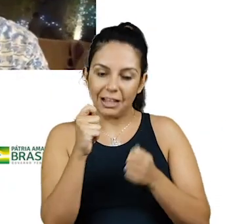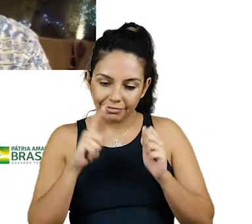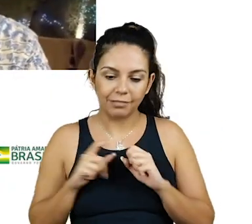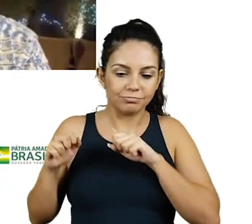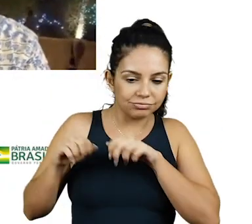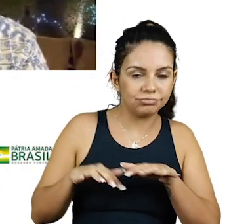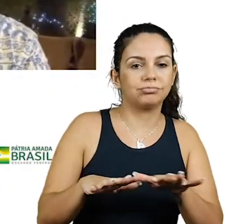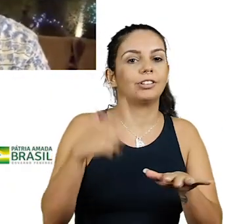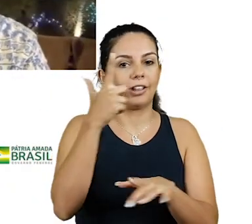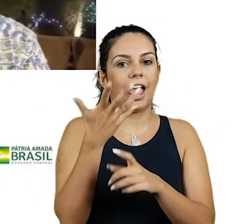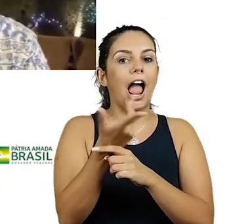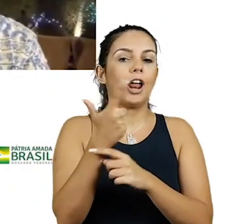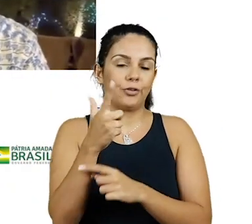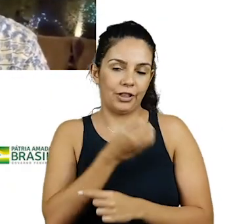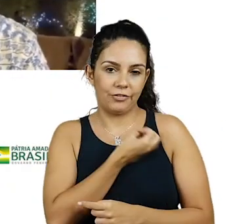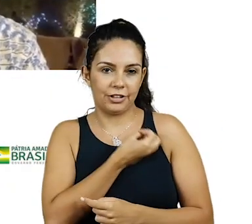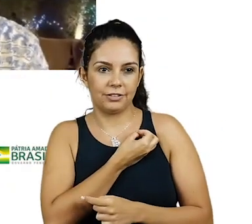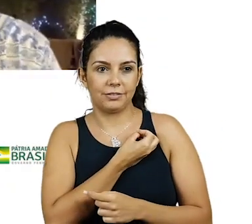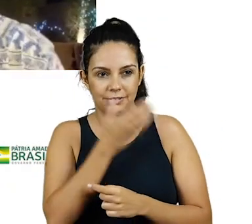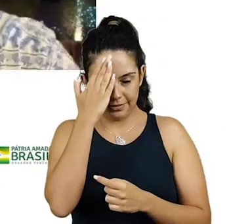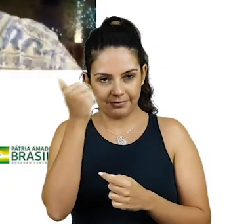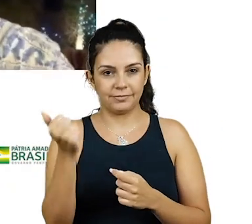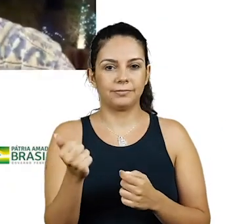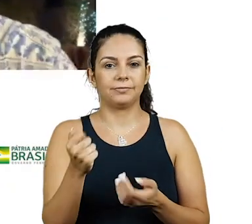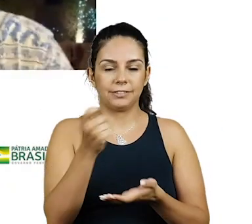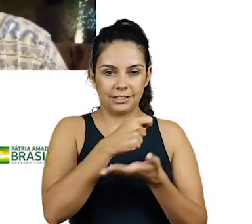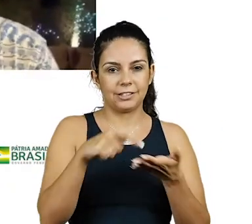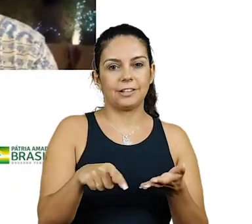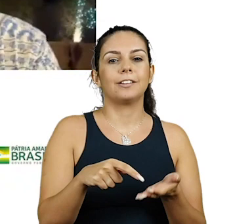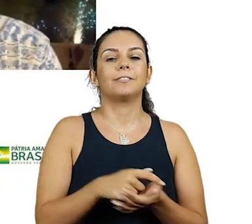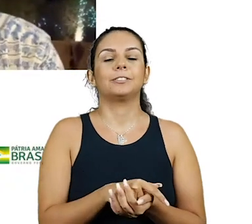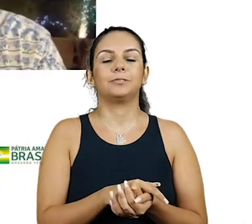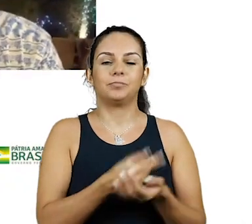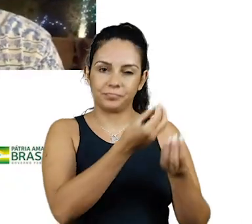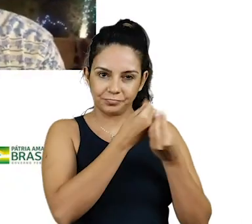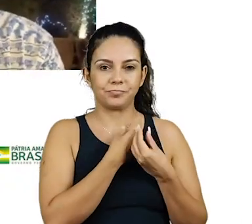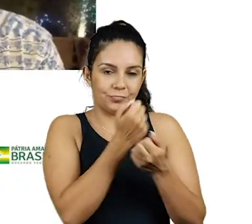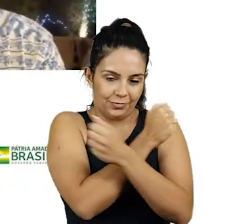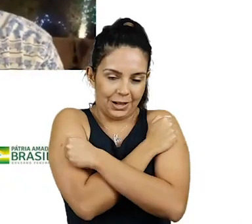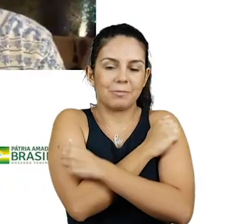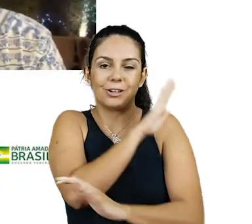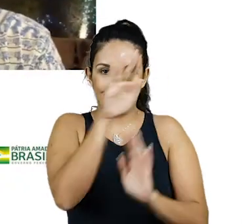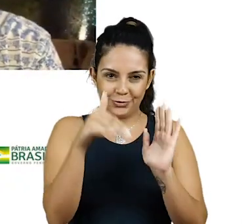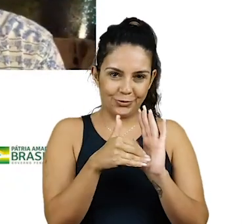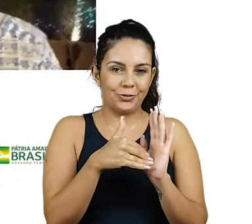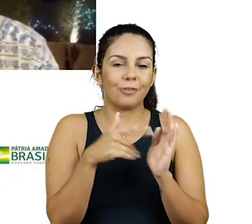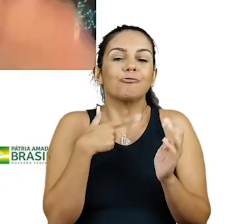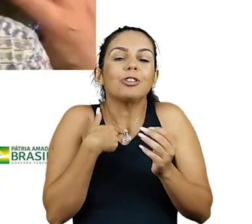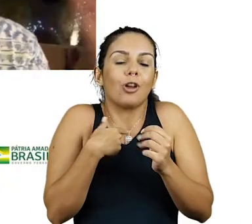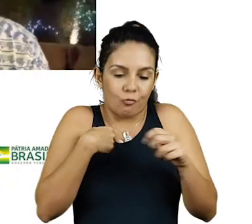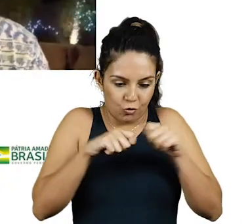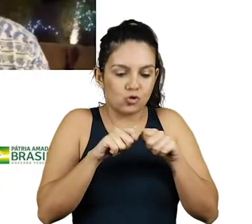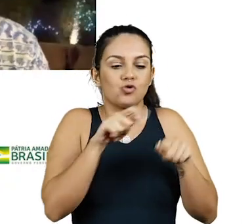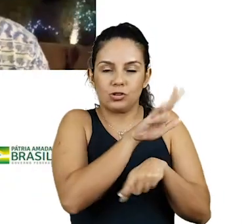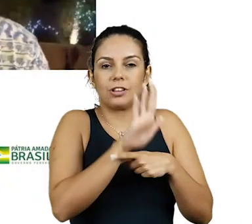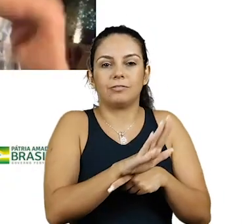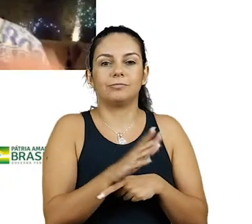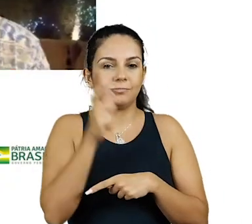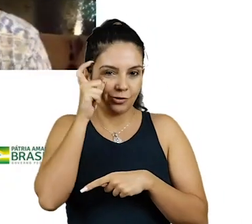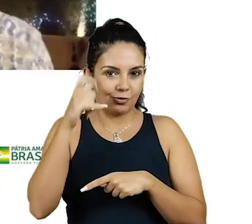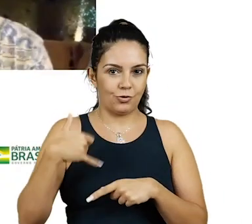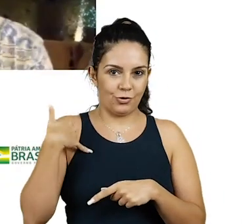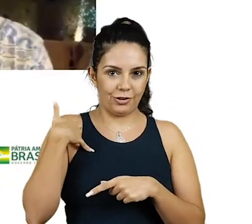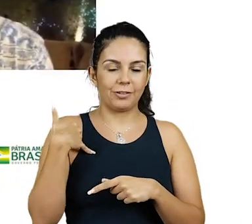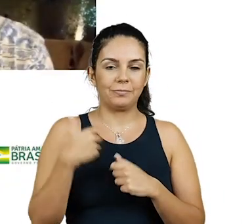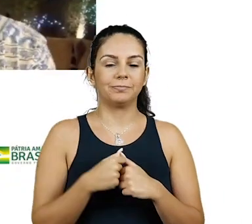tem arte. Sem arte a gente não vive, né, Afonso? Você sabe muito bem. Tarefa é essa, então, que abraçarei com todo prazer, orgulho, sobretudo porque estarei